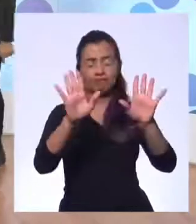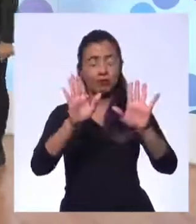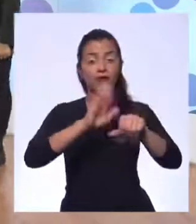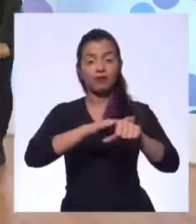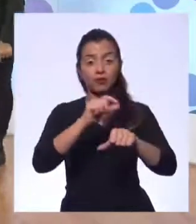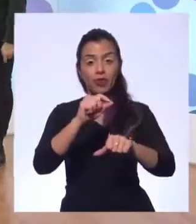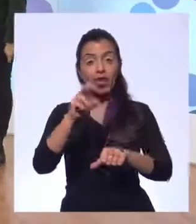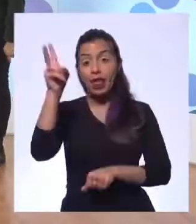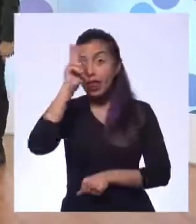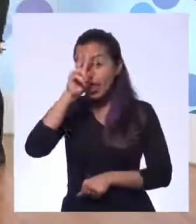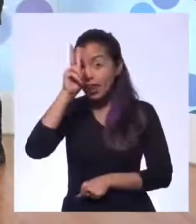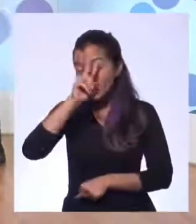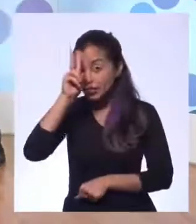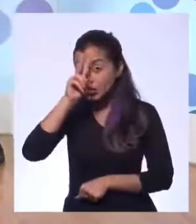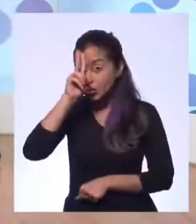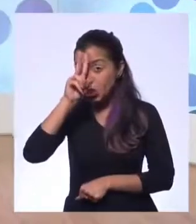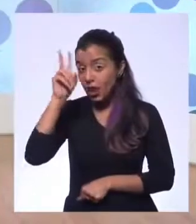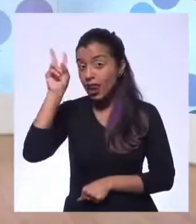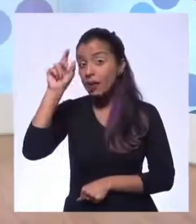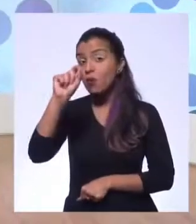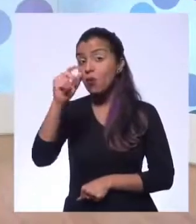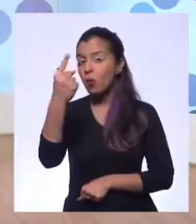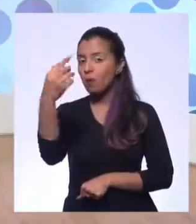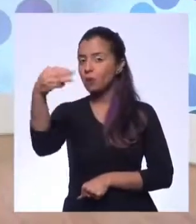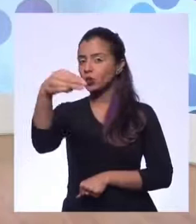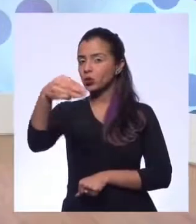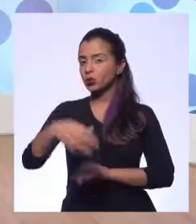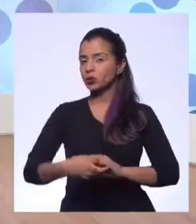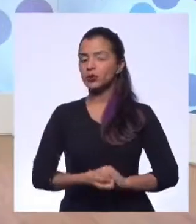da lenda? Um minutinho para vocês.